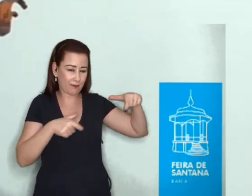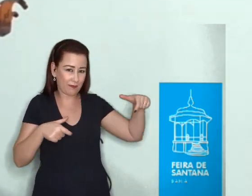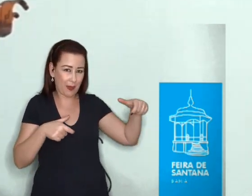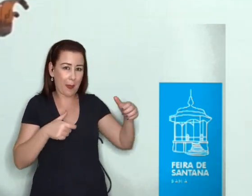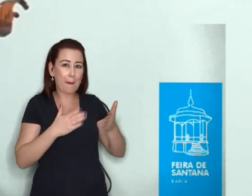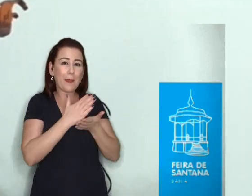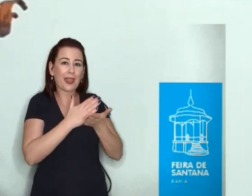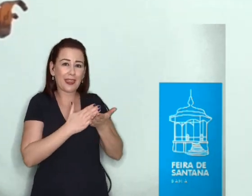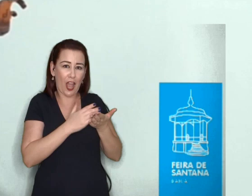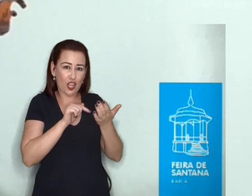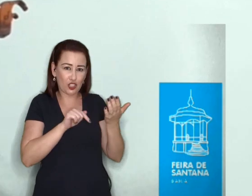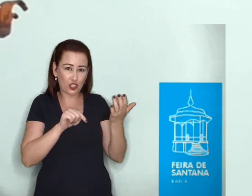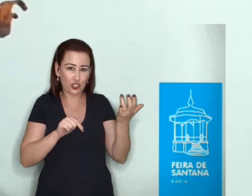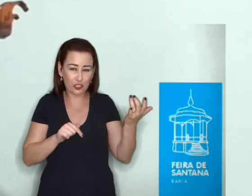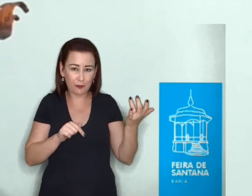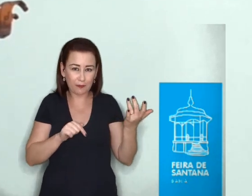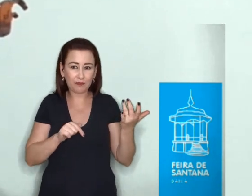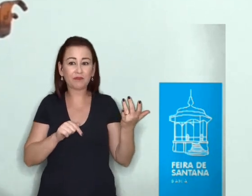braço, que